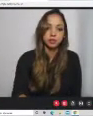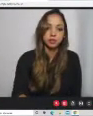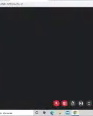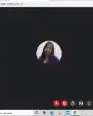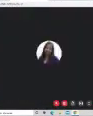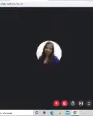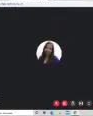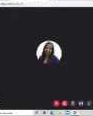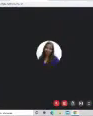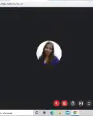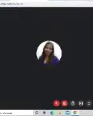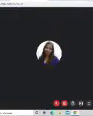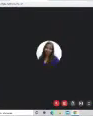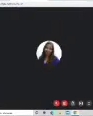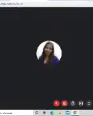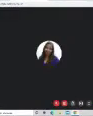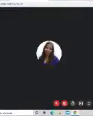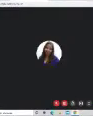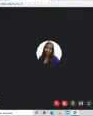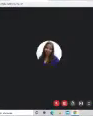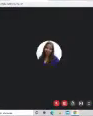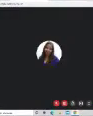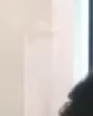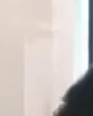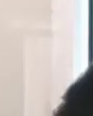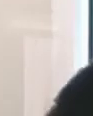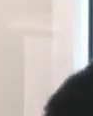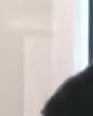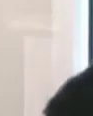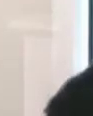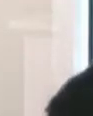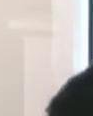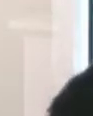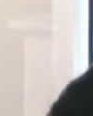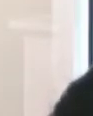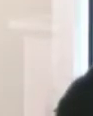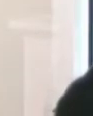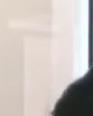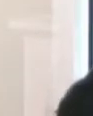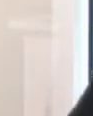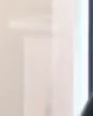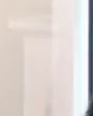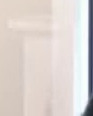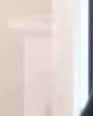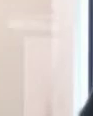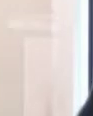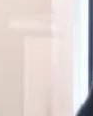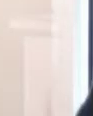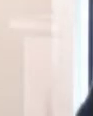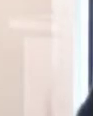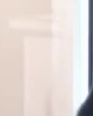trabalhando. Nós precisamos que essas vagas sejam ocupadas. E nós fizemos uma solicitação em nome da Comissão Permanente de Saúde